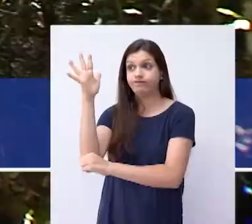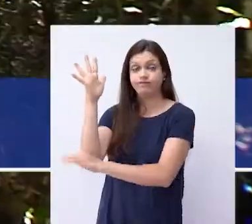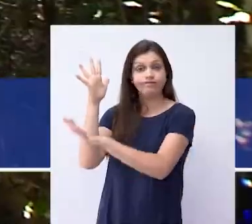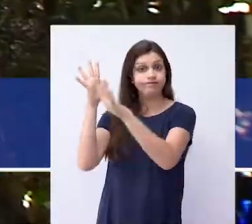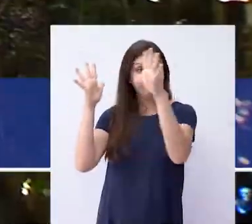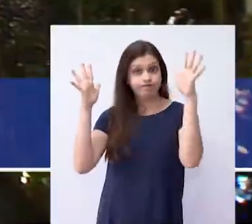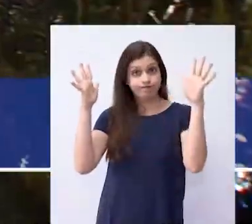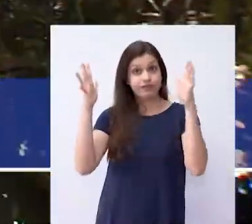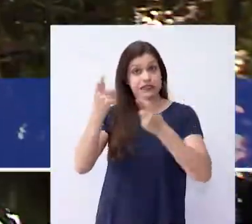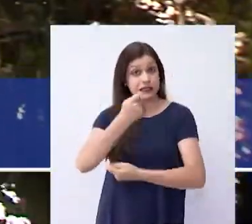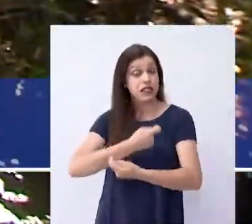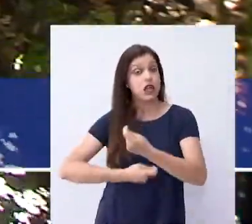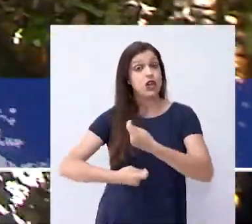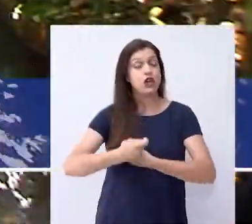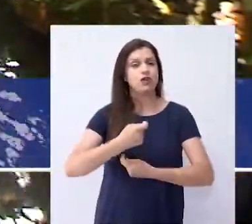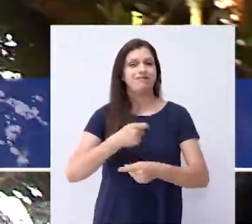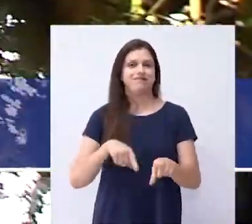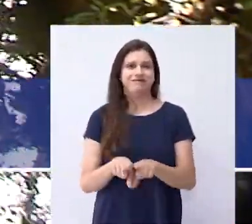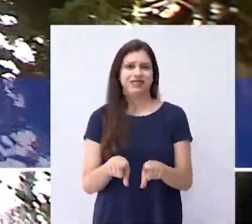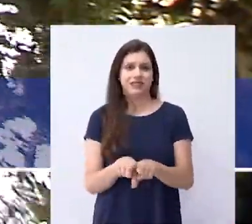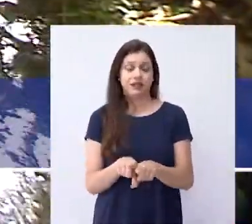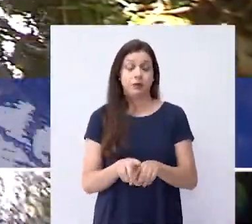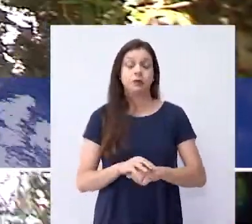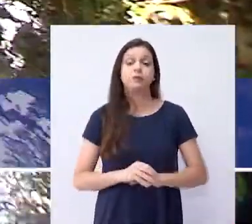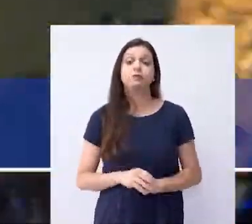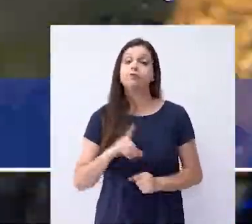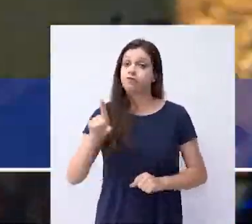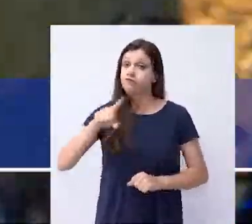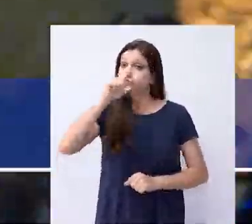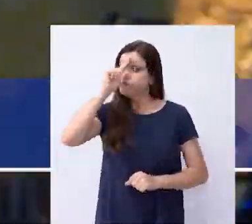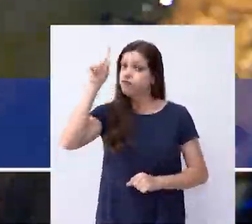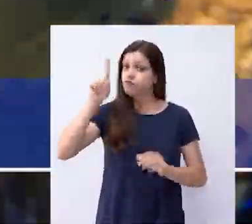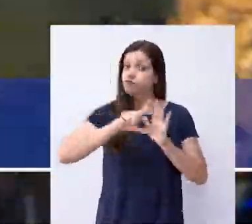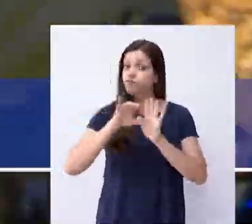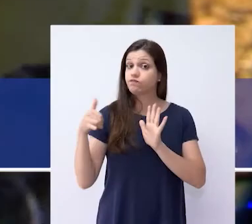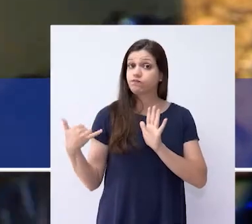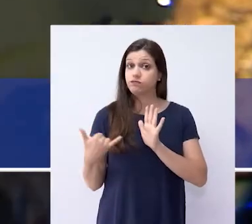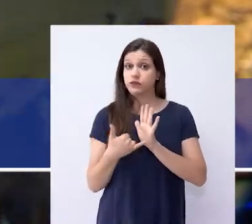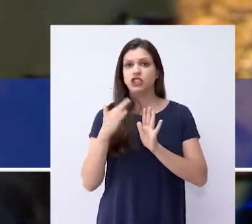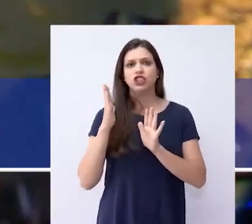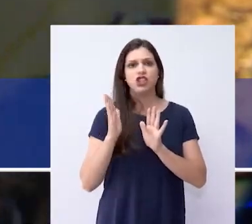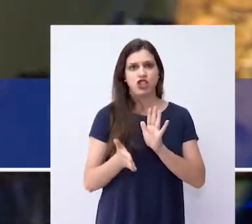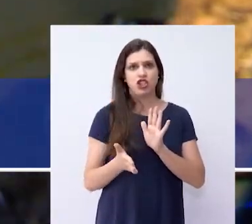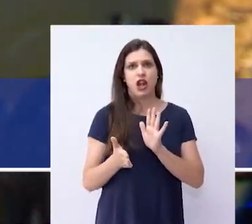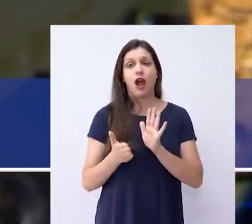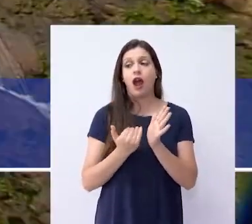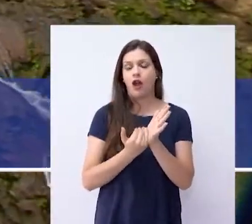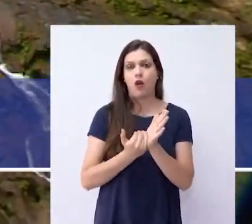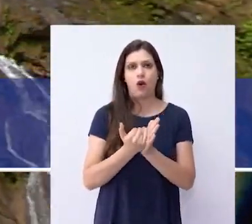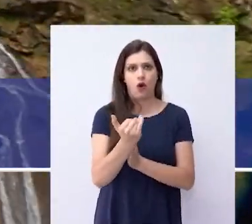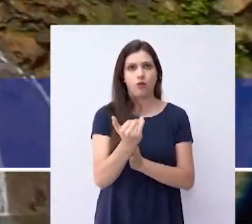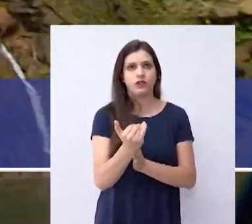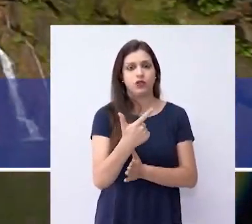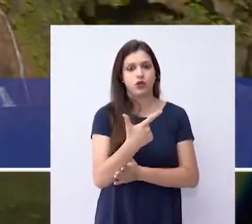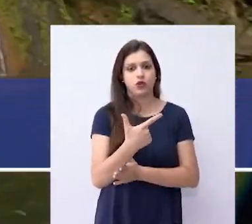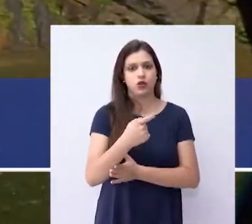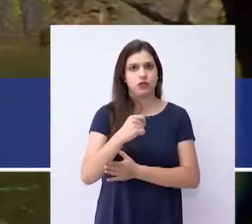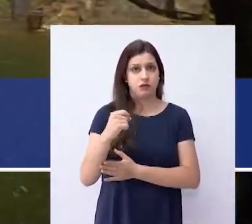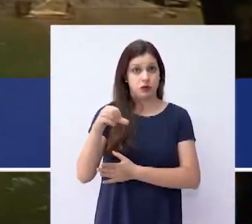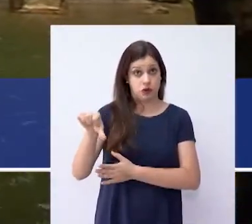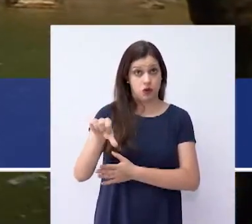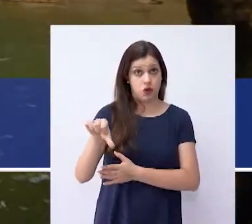ecológica e econômica, que é uma ideia e um projeto que já foi iniciado